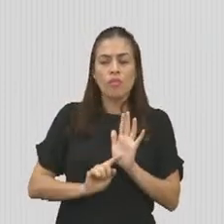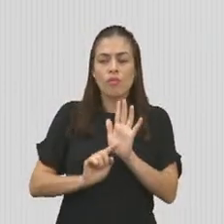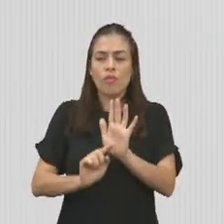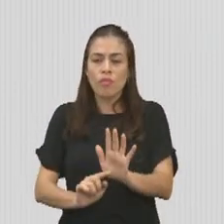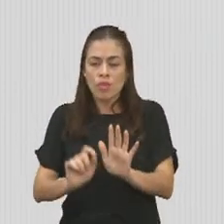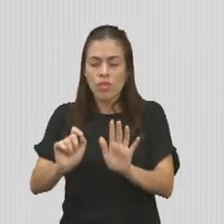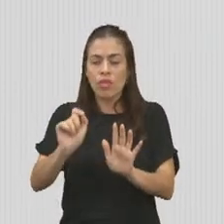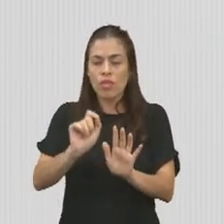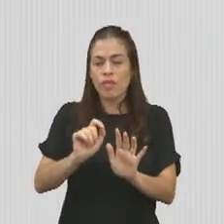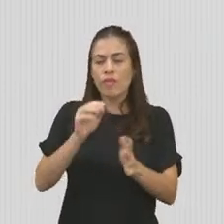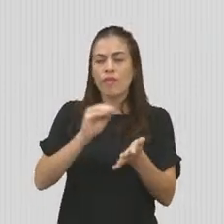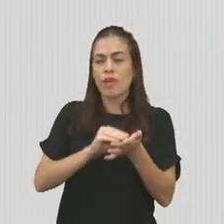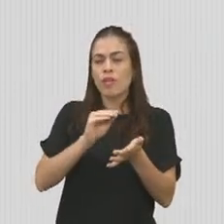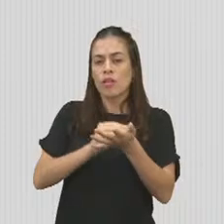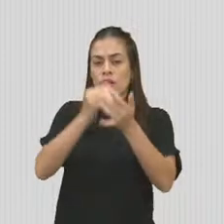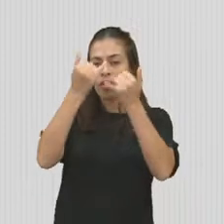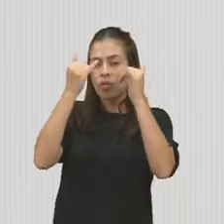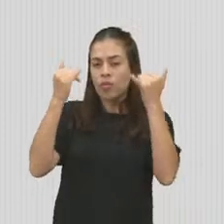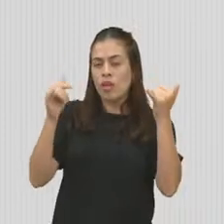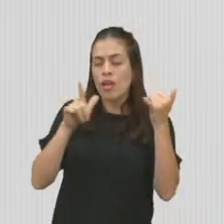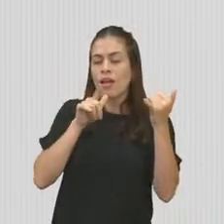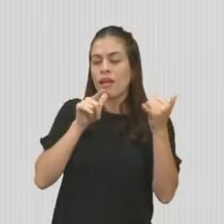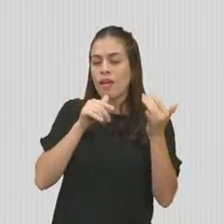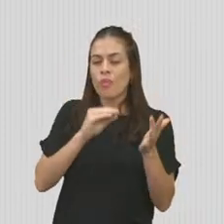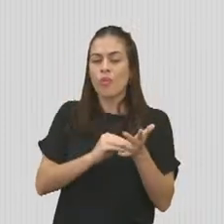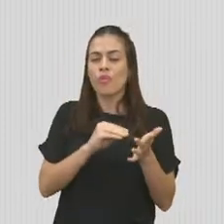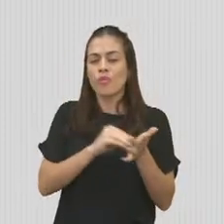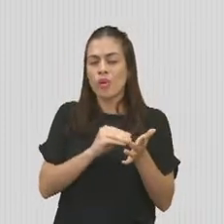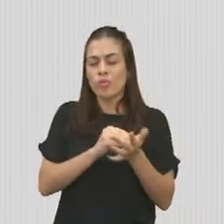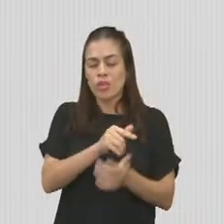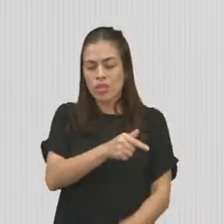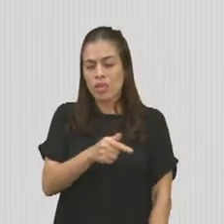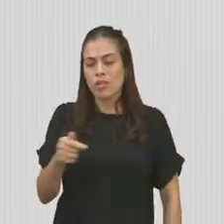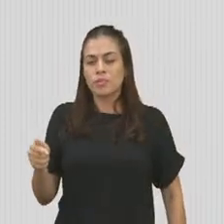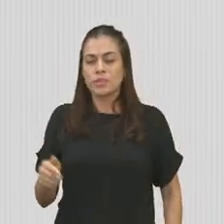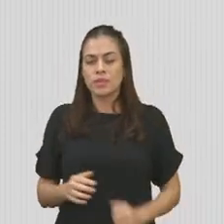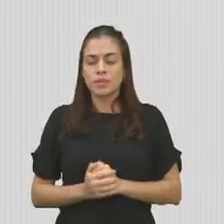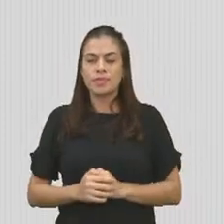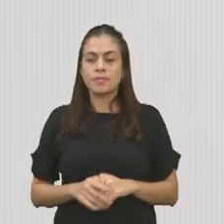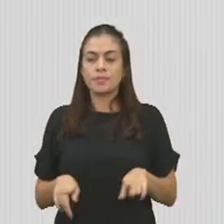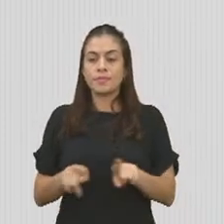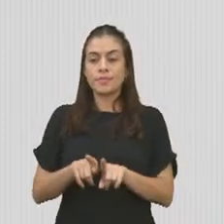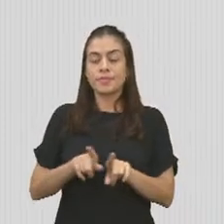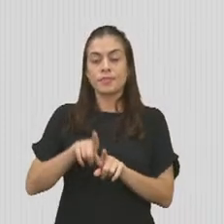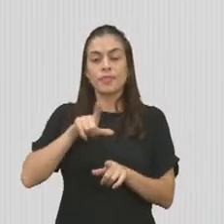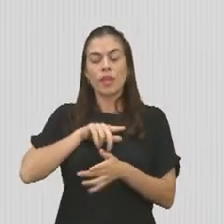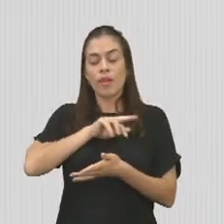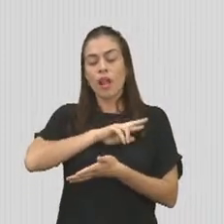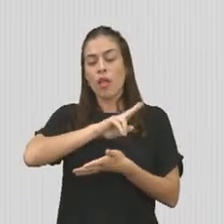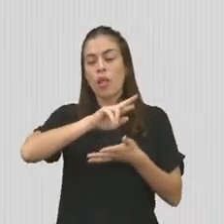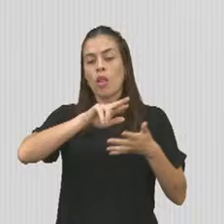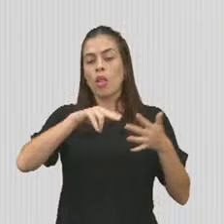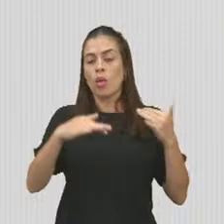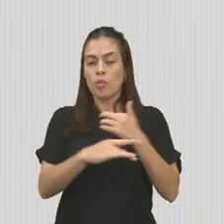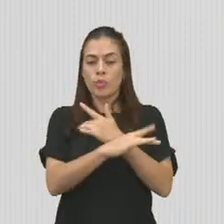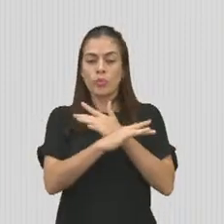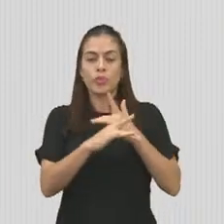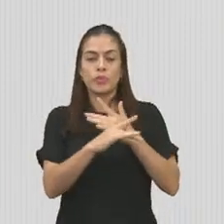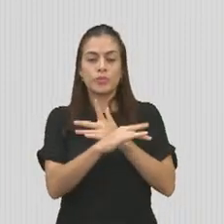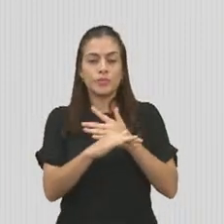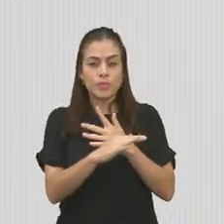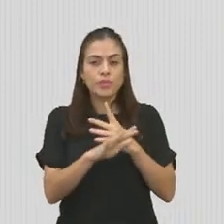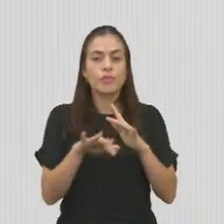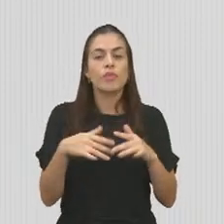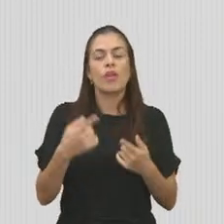energia elétrica e da falta de abastecimento de água essa semana. A gente também teve várias questões sobre mobilidade urbana, muita